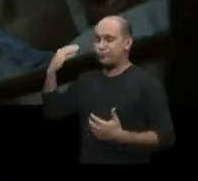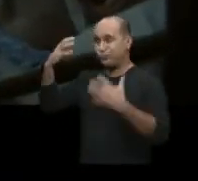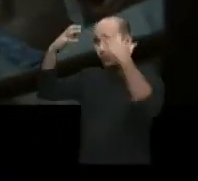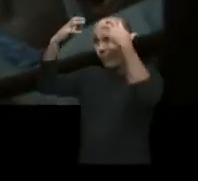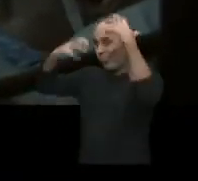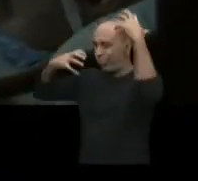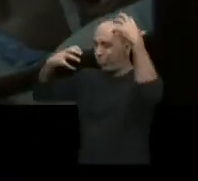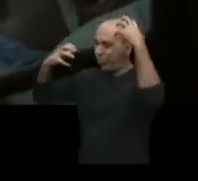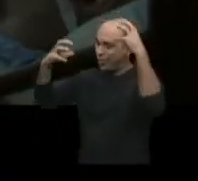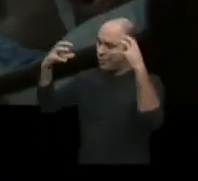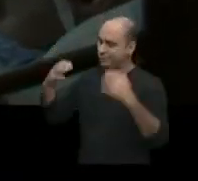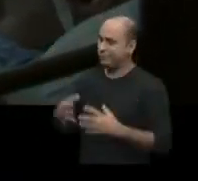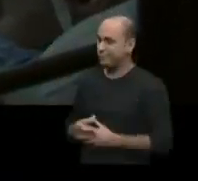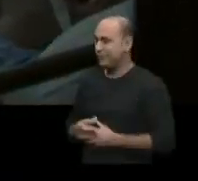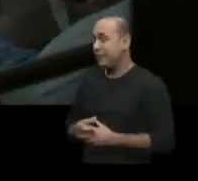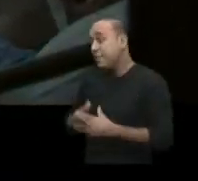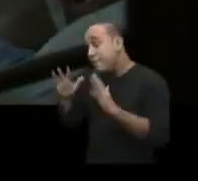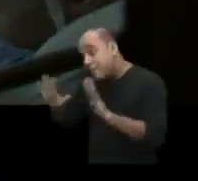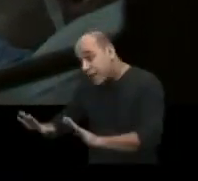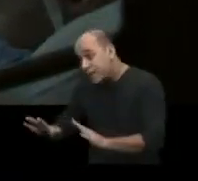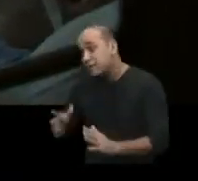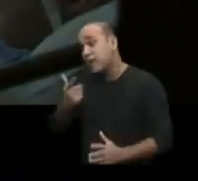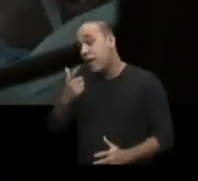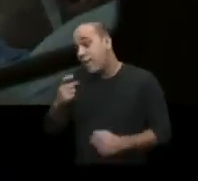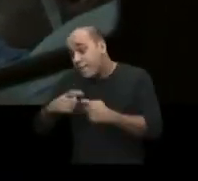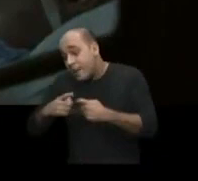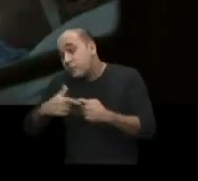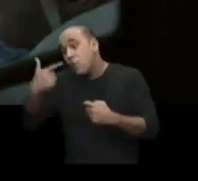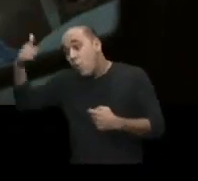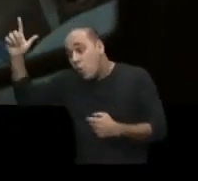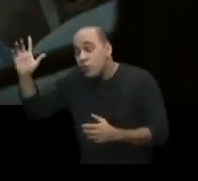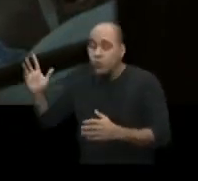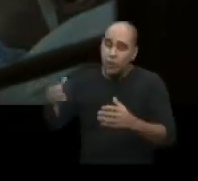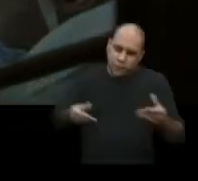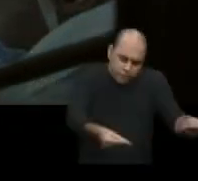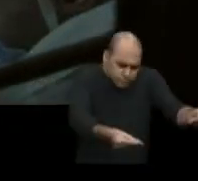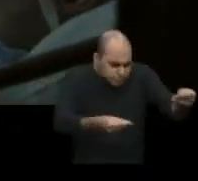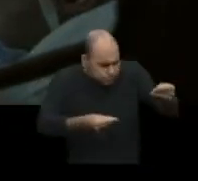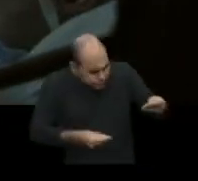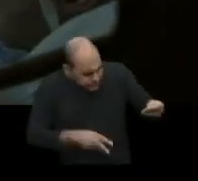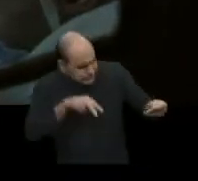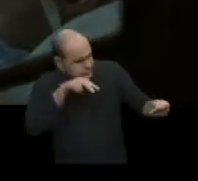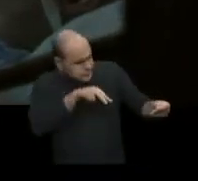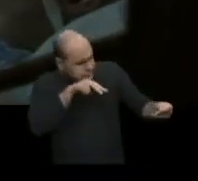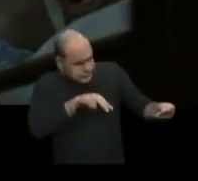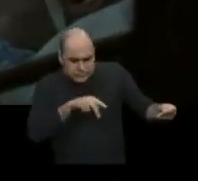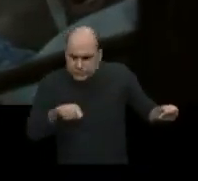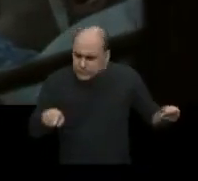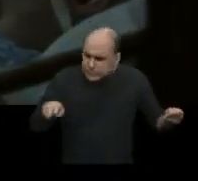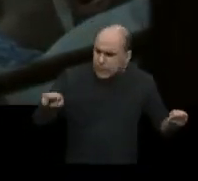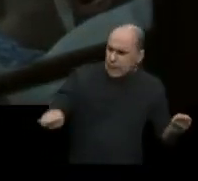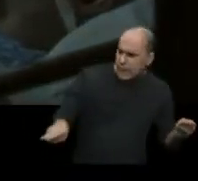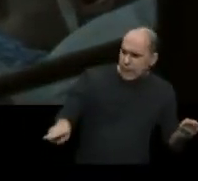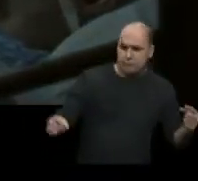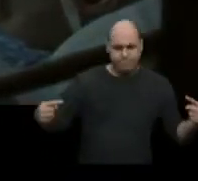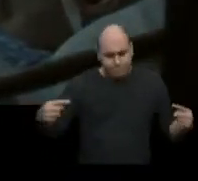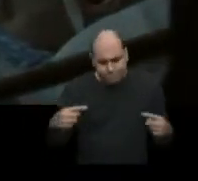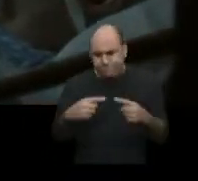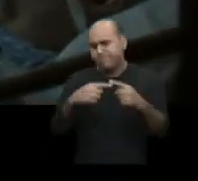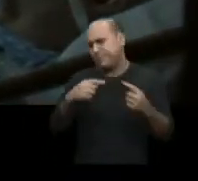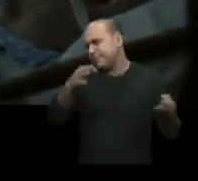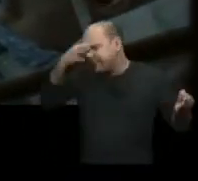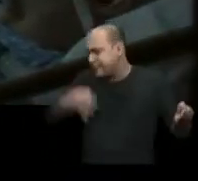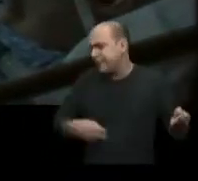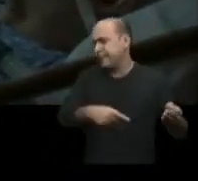Porém, é necessário que o neurocirurgião venha analisar a situação do seu filho. O especialista foi avisado e virá nos próximos